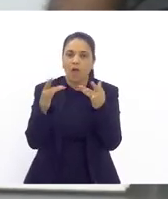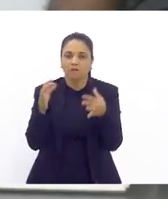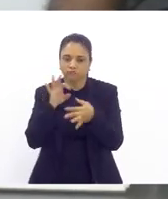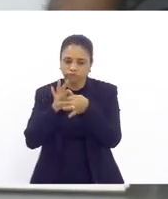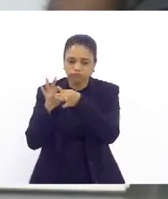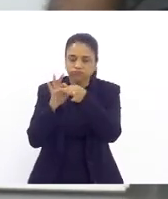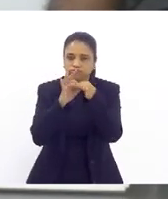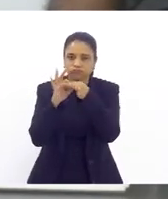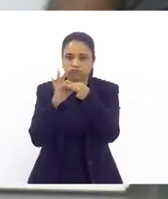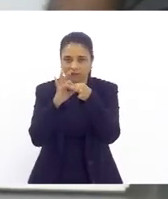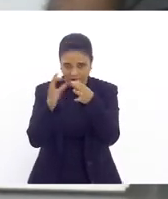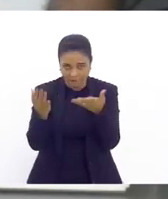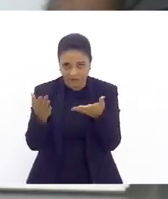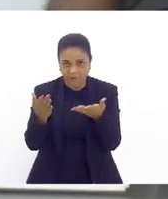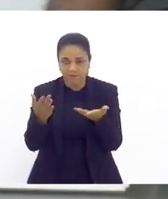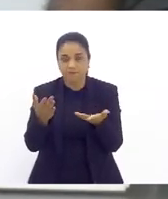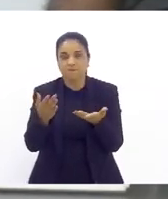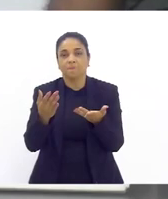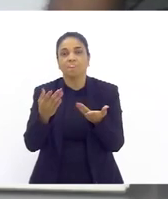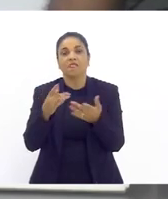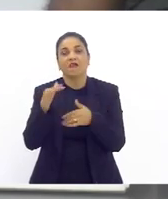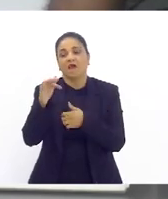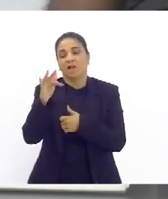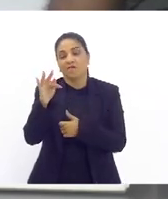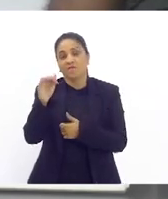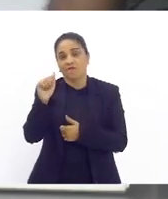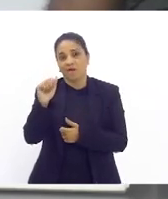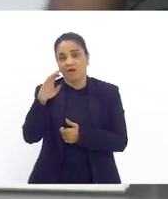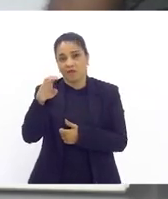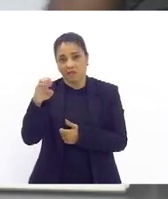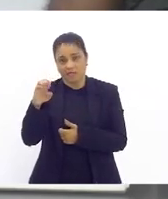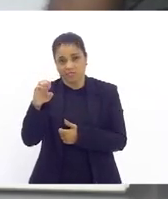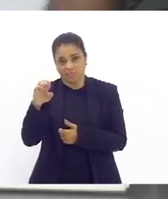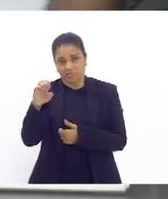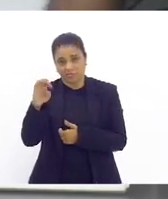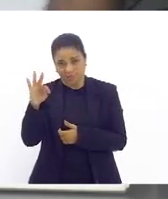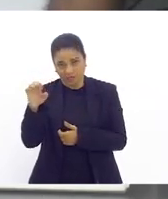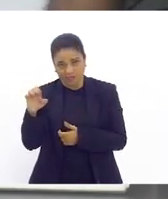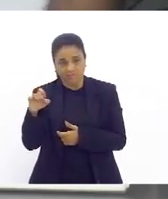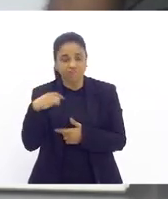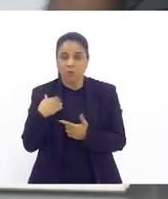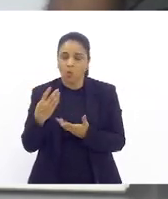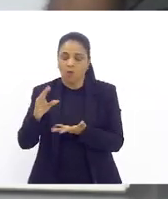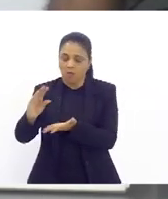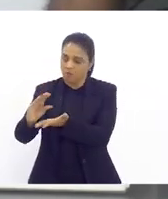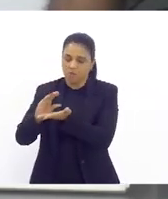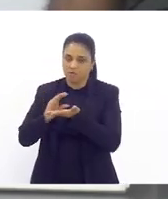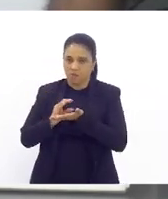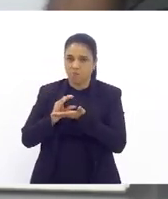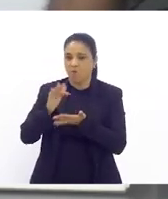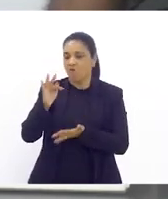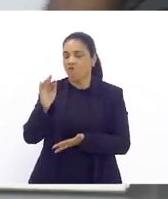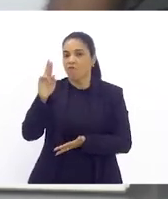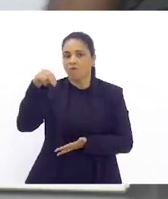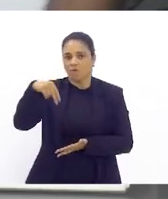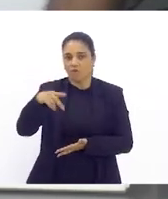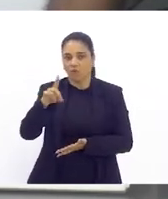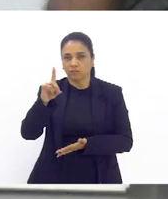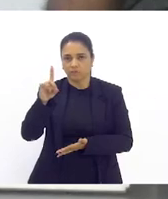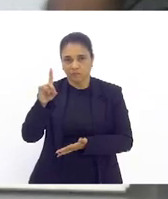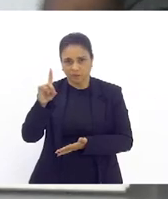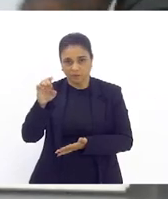é a Faetec não recebe o repasse do fundeb o número de alunos